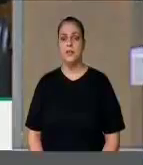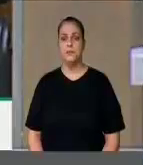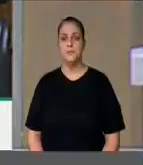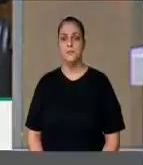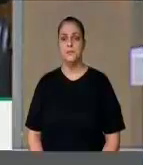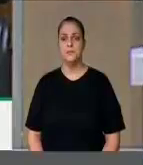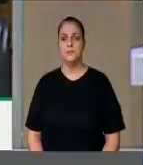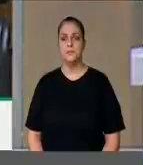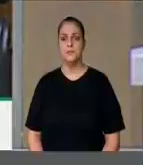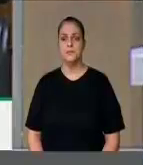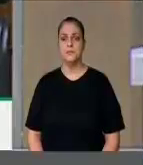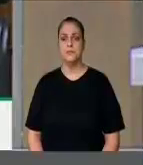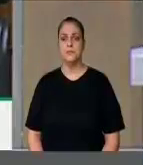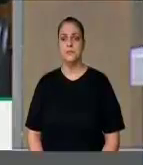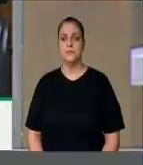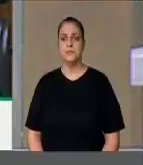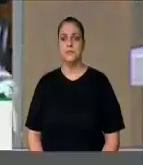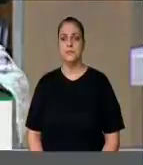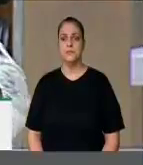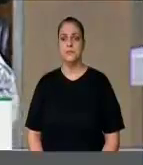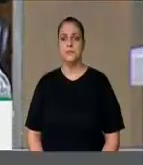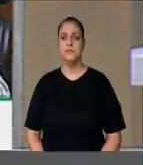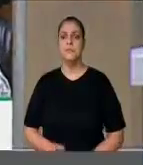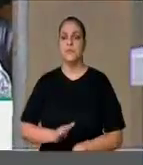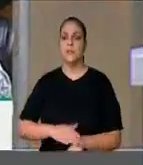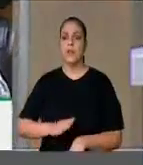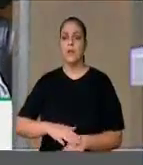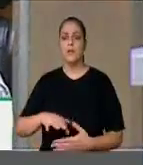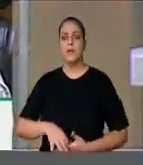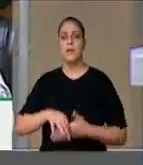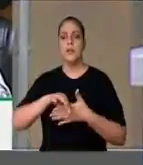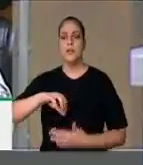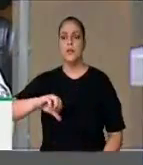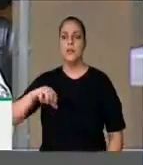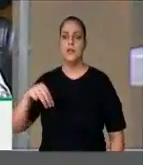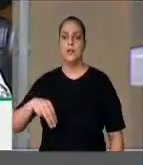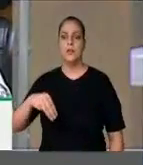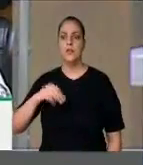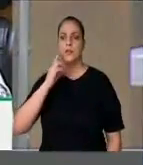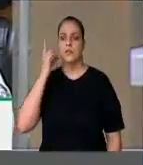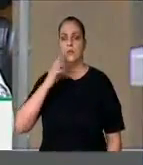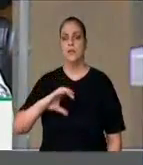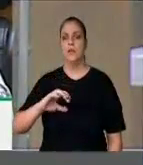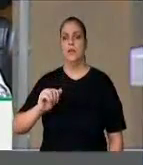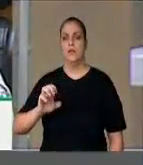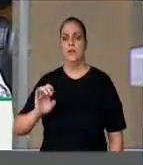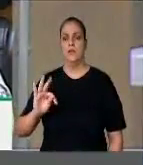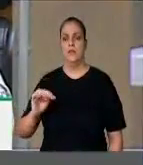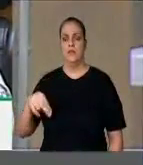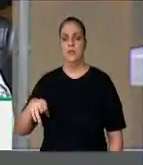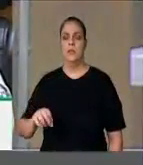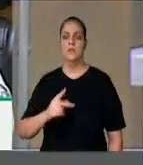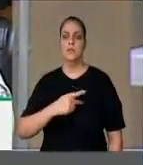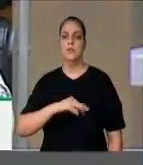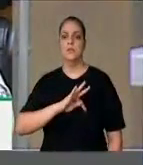Como líder, por 9 minutos, deputado Caetano, PT,